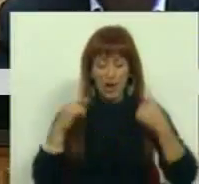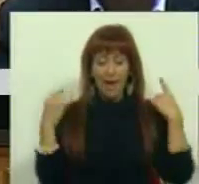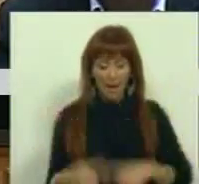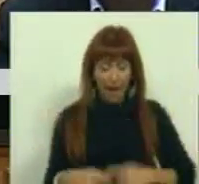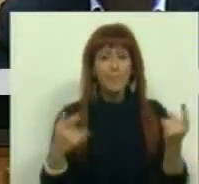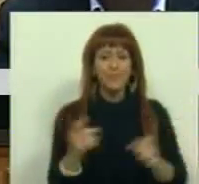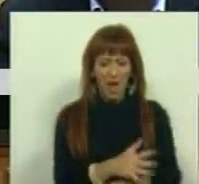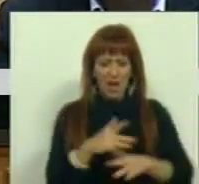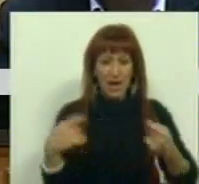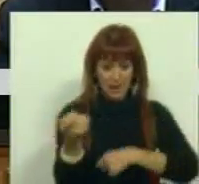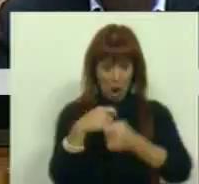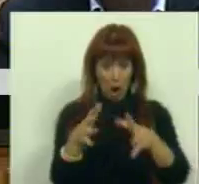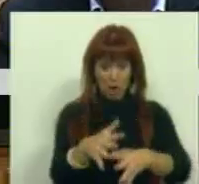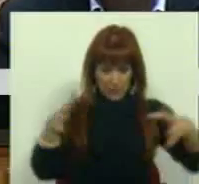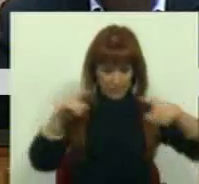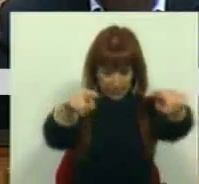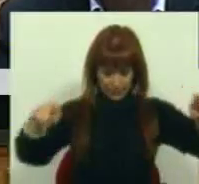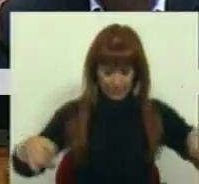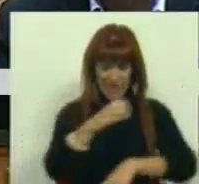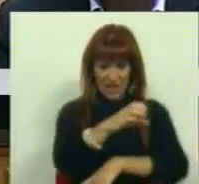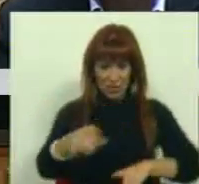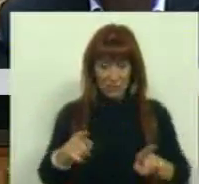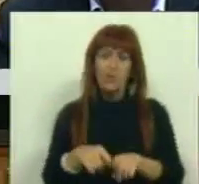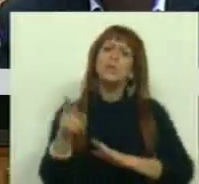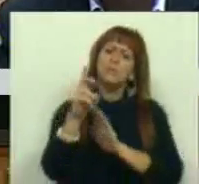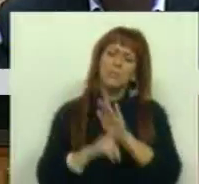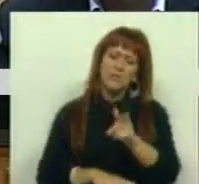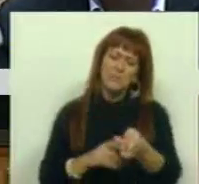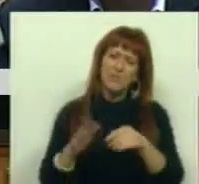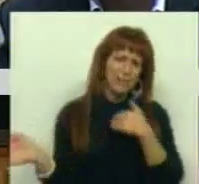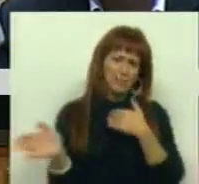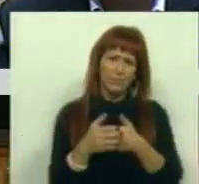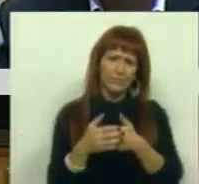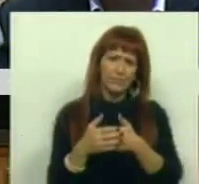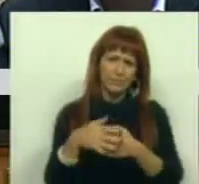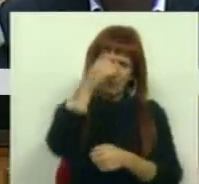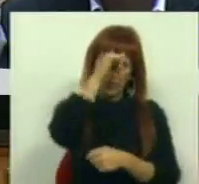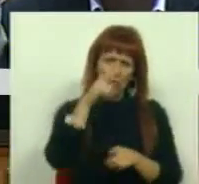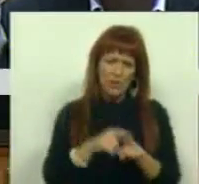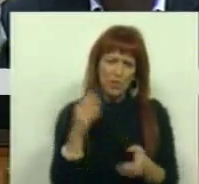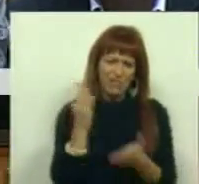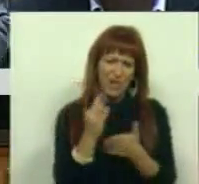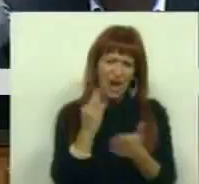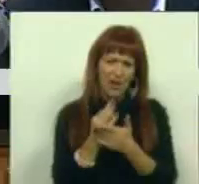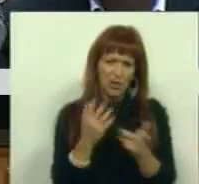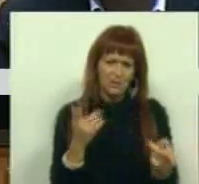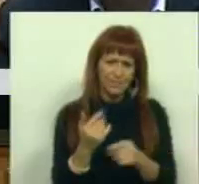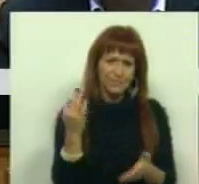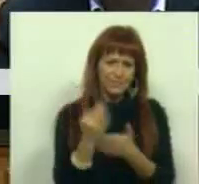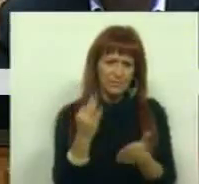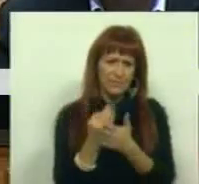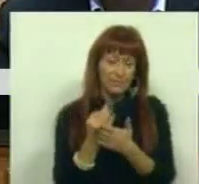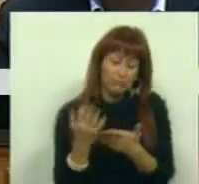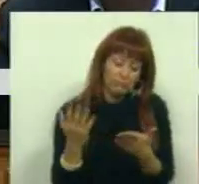que este grande comércio esteja, por regra, encerrado ao domingo e